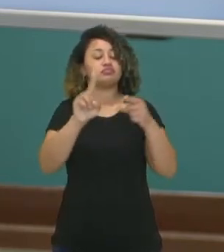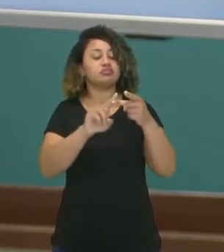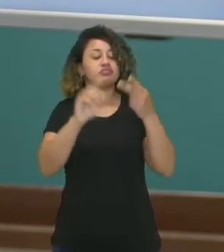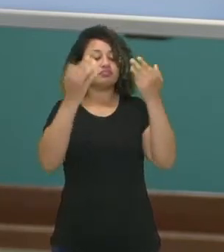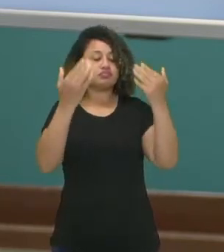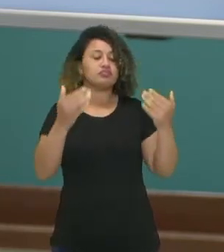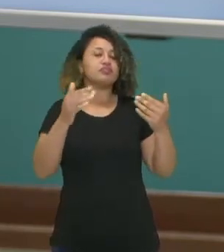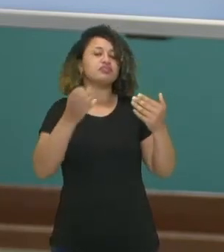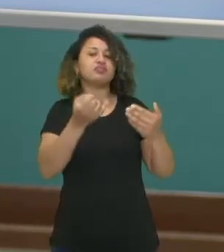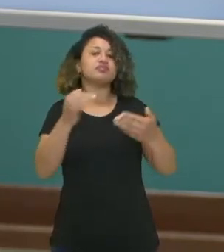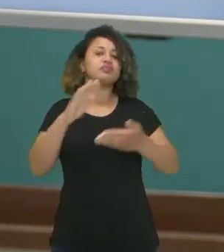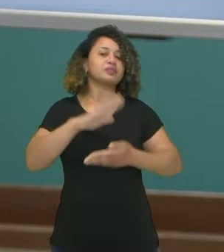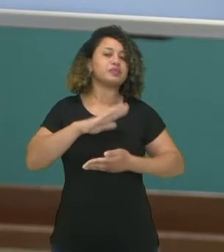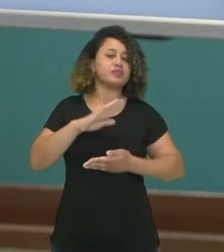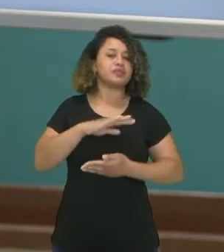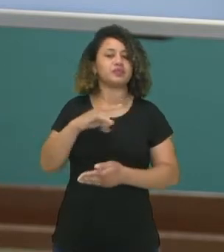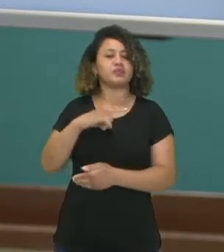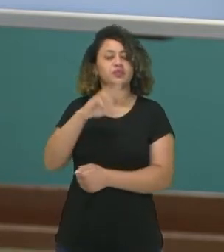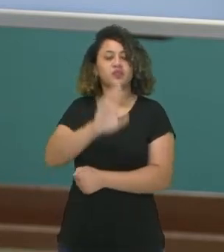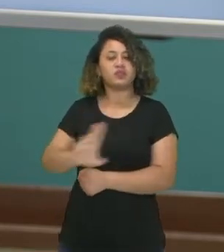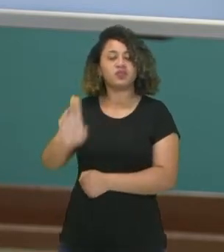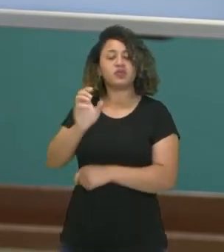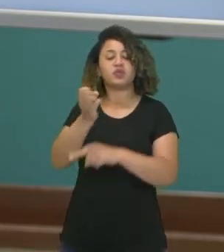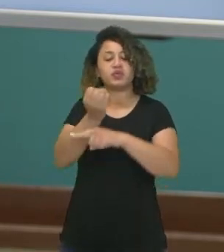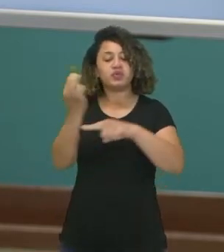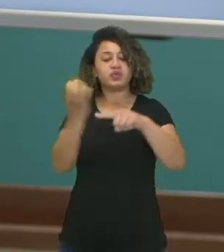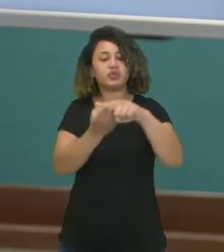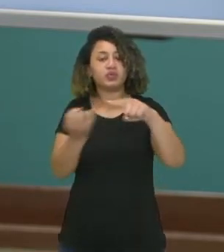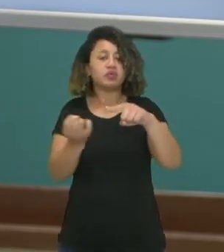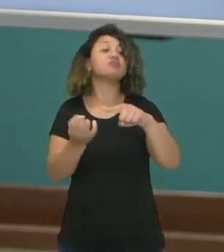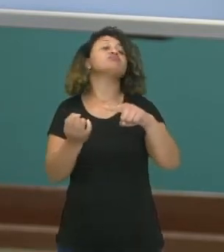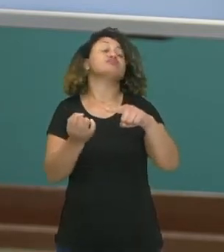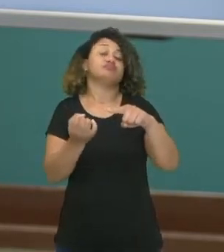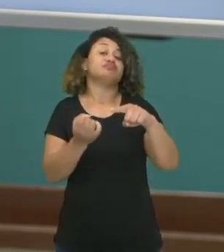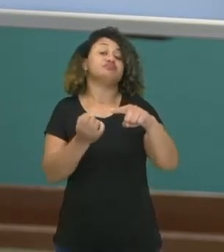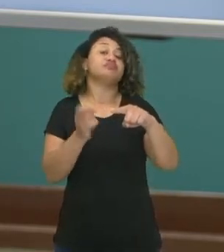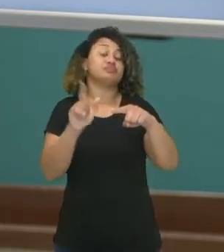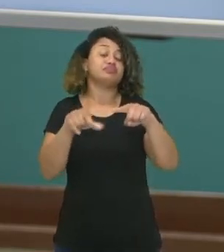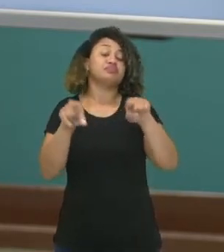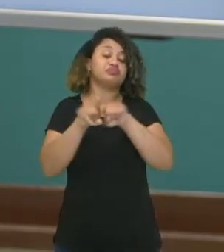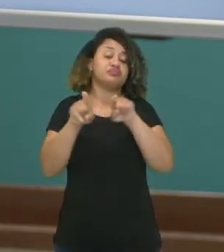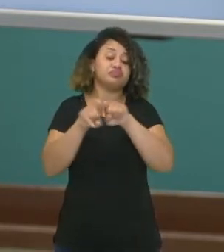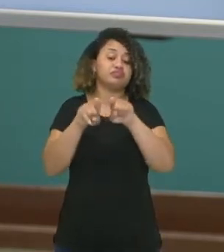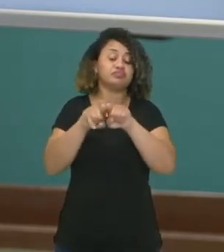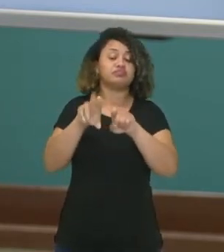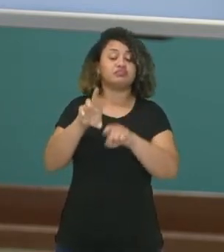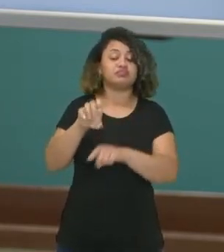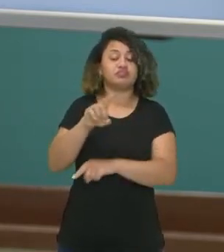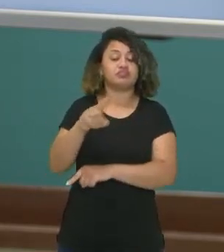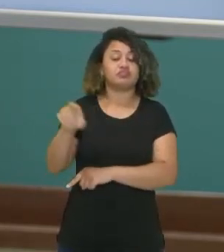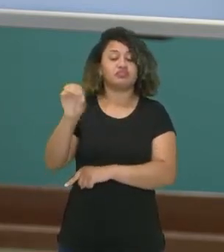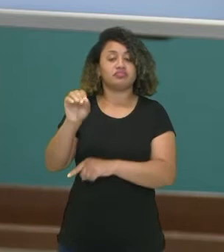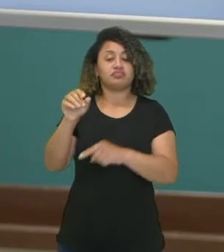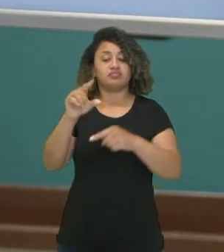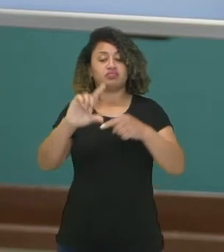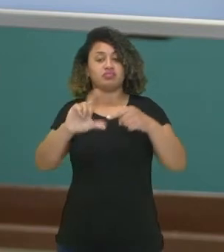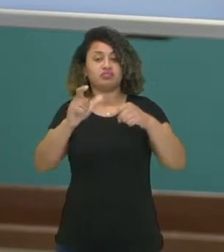problemas envolvendo o uso de frações como razão entre duas